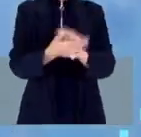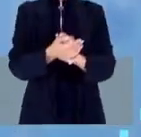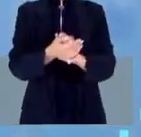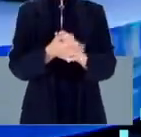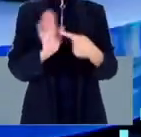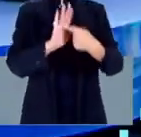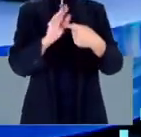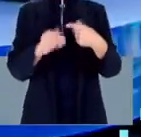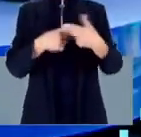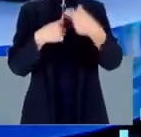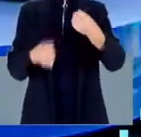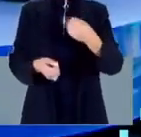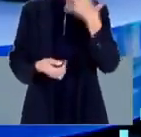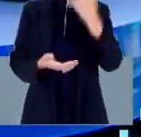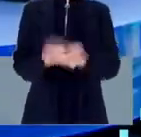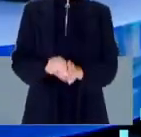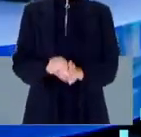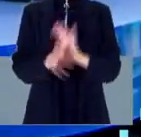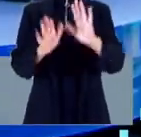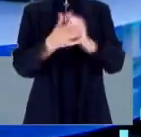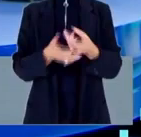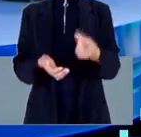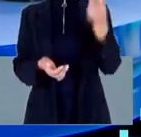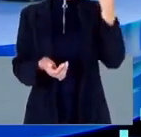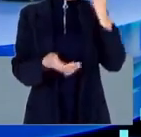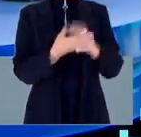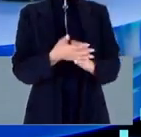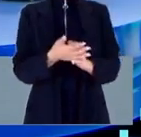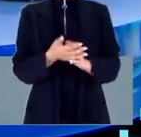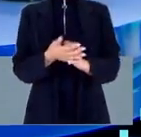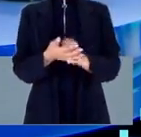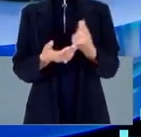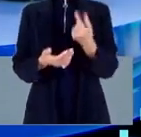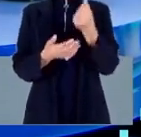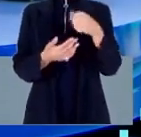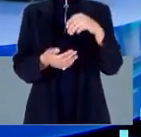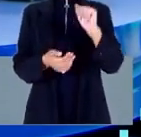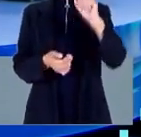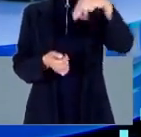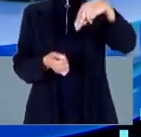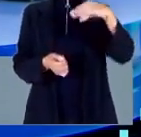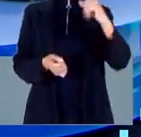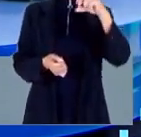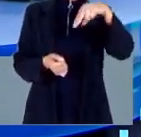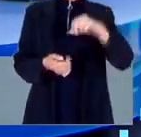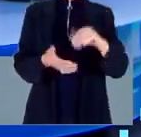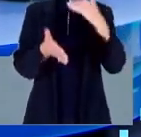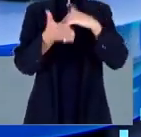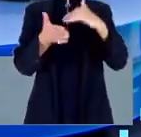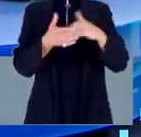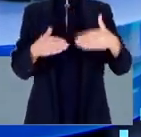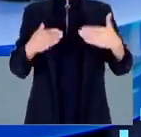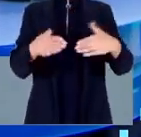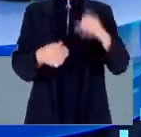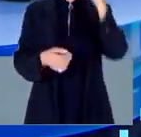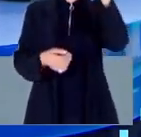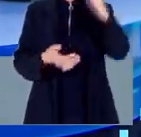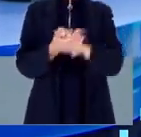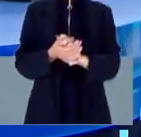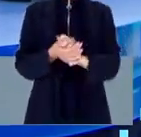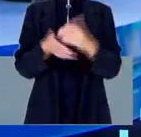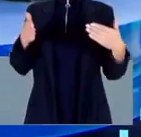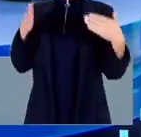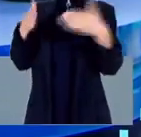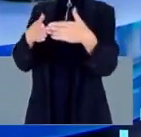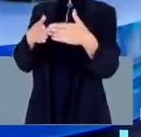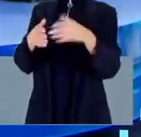tem de melhor para fora dinheiro público dinheiro da secretaria do Ministério da Cultura foi